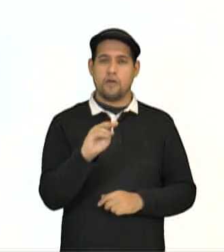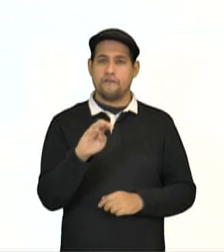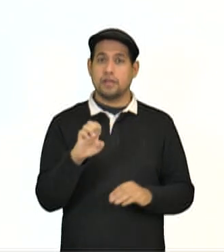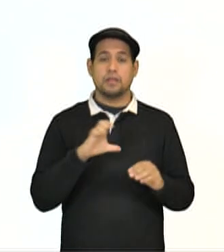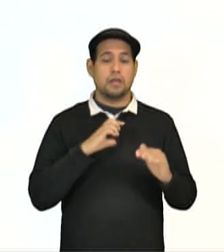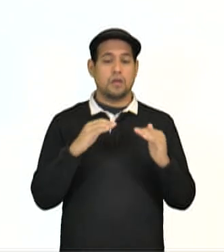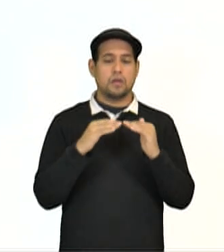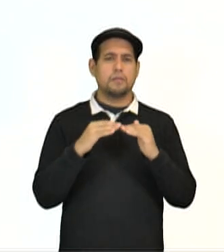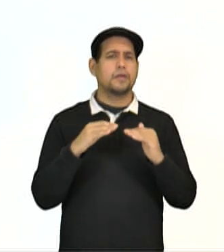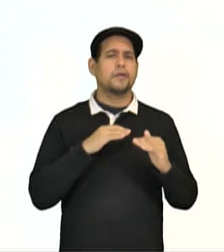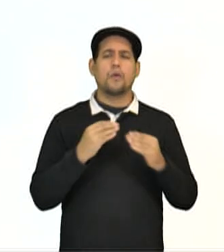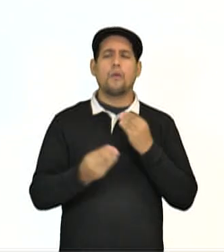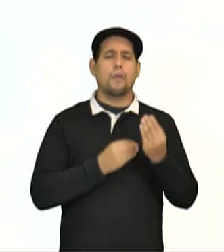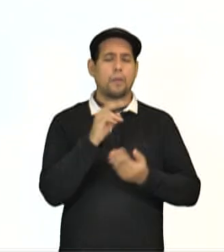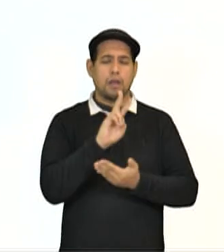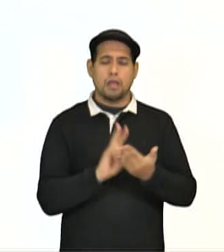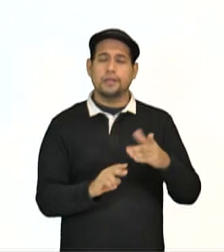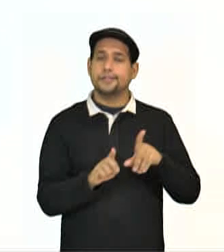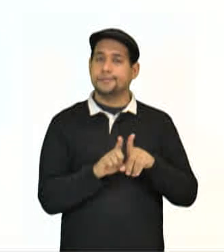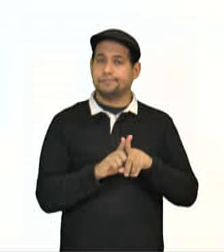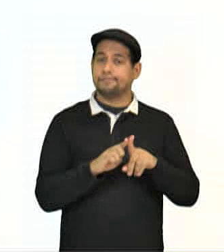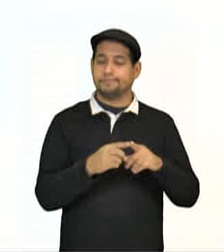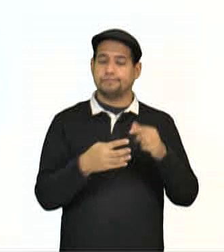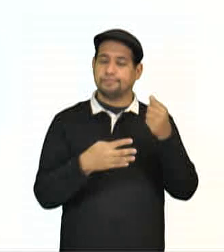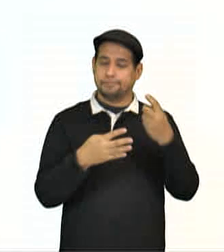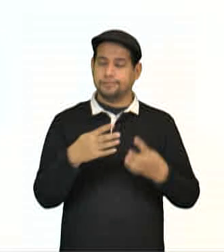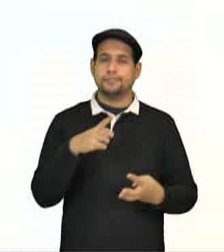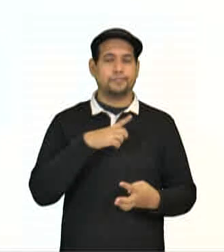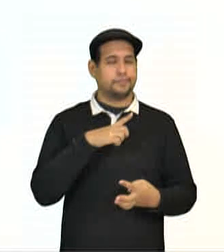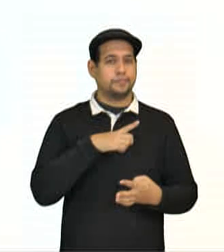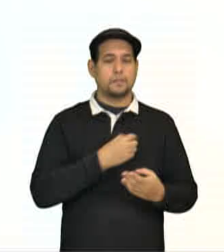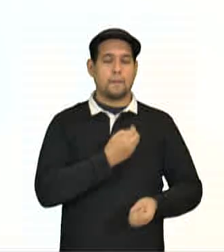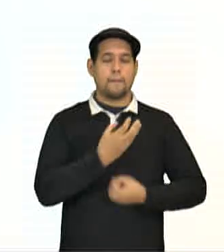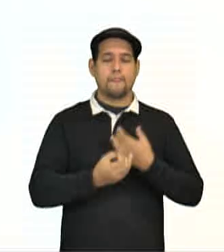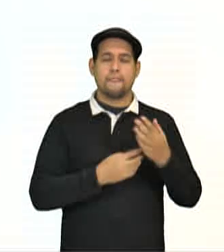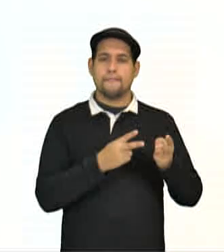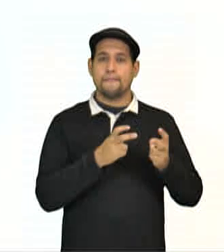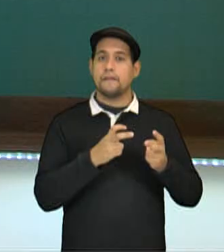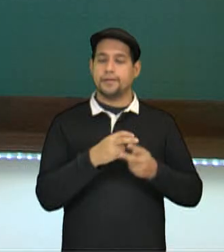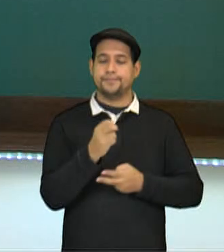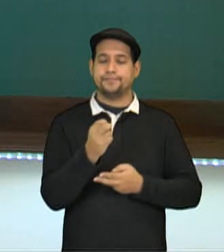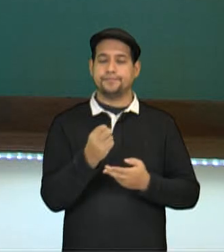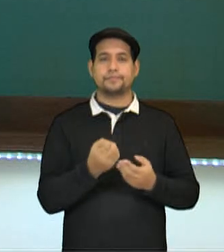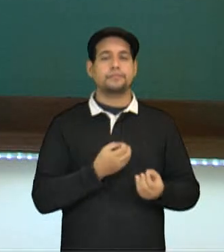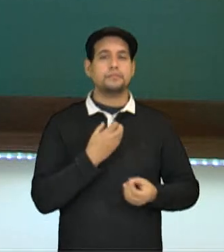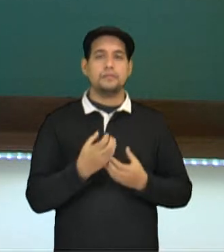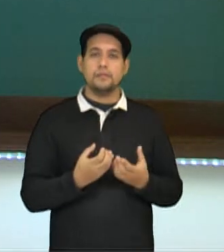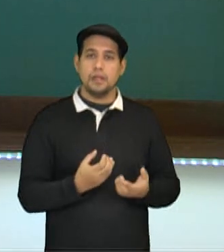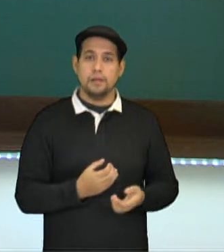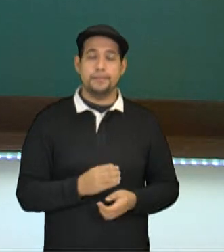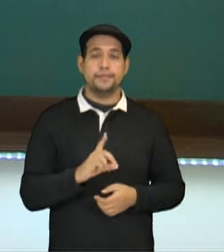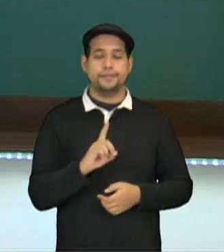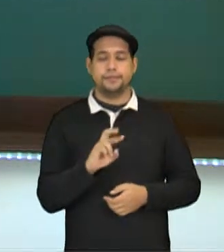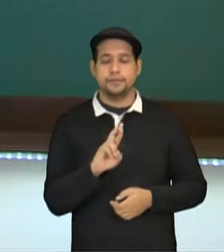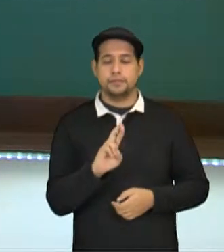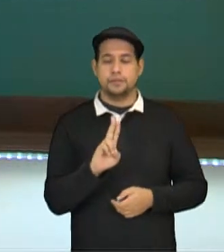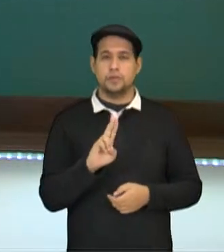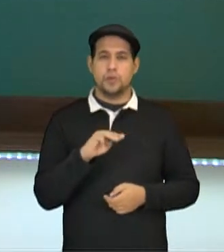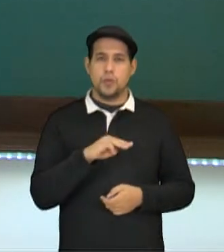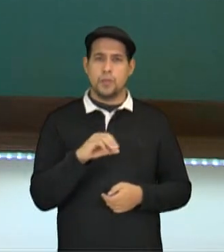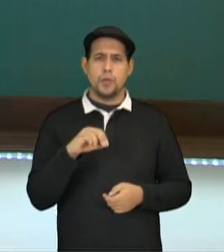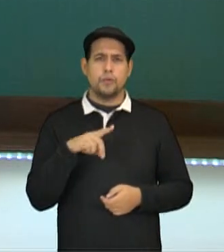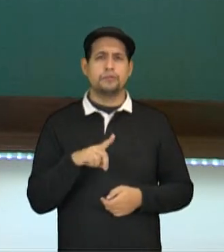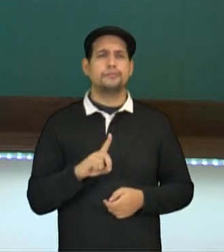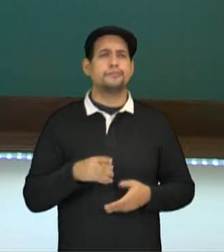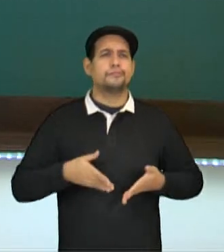o ritmo. Então, os principais elementos aqui dos poemas. Vamos ler um poema do autor Carlos Drummond de Andrade, que